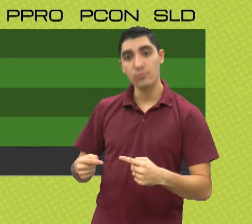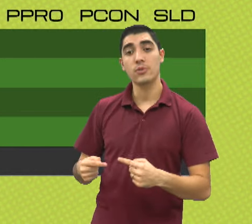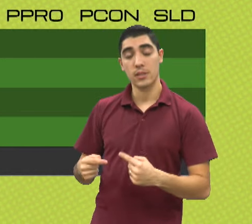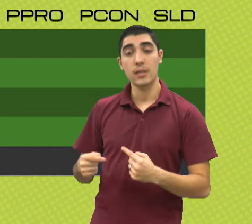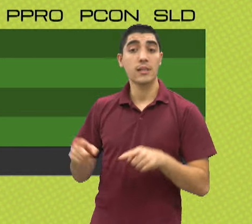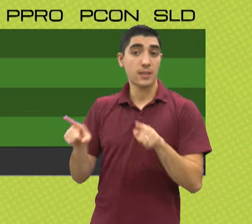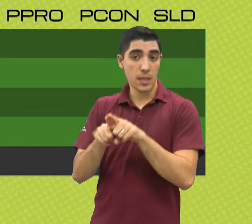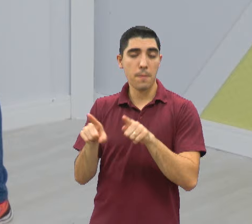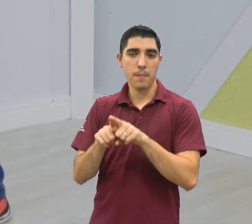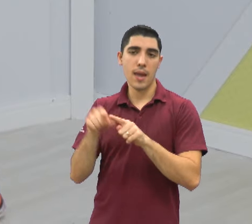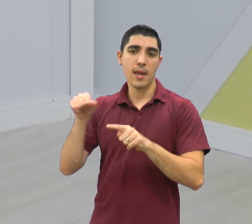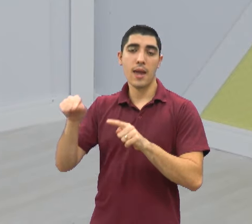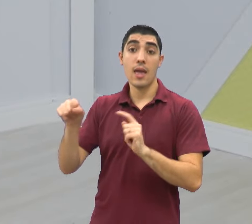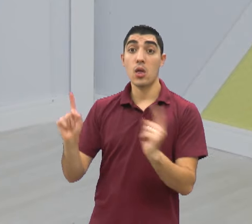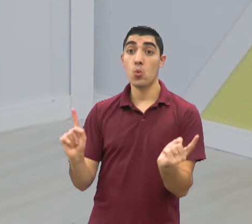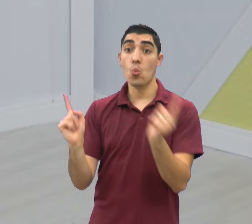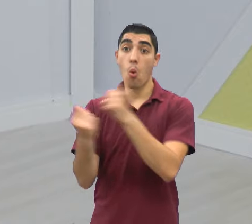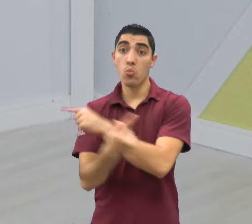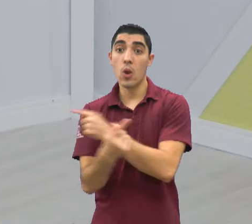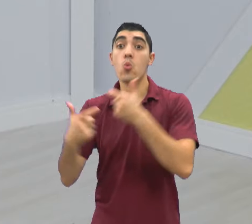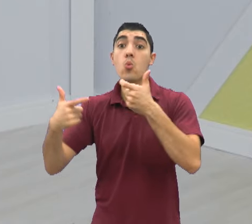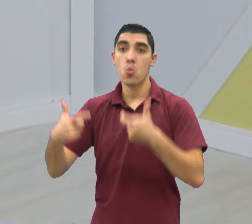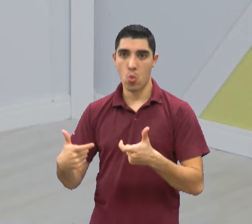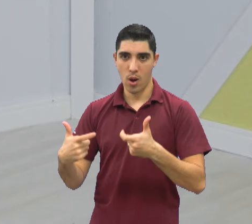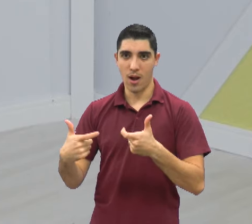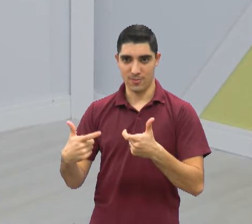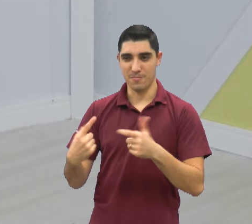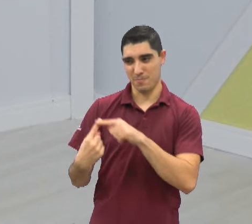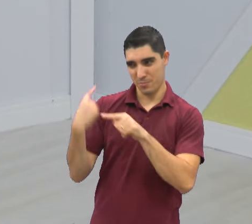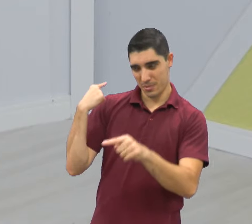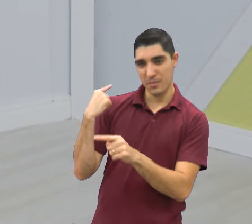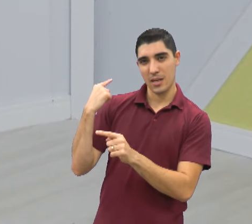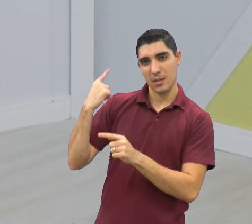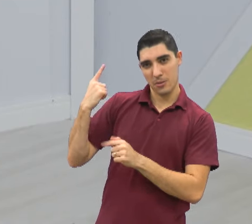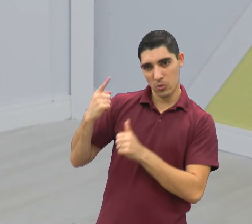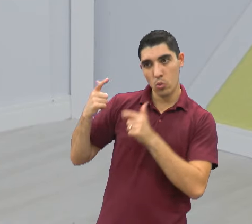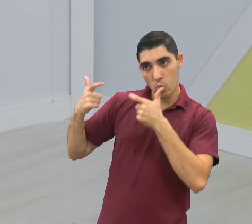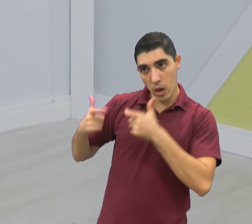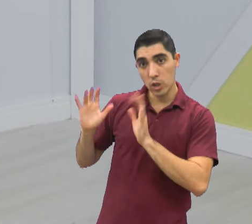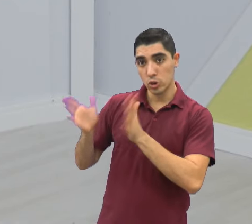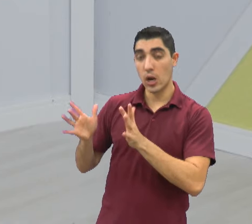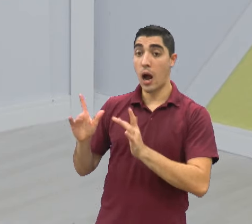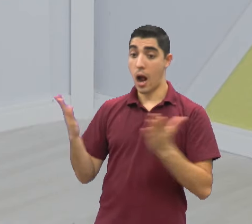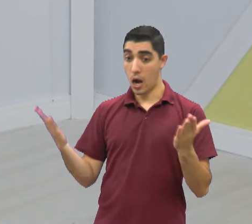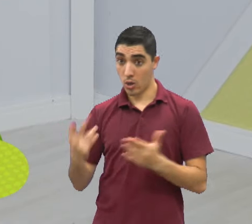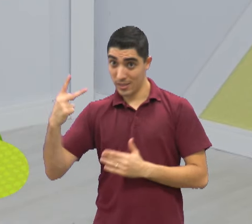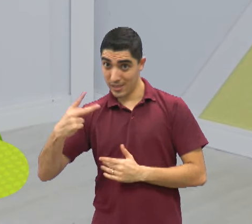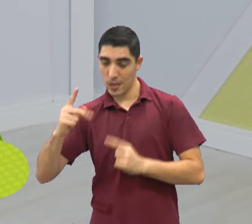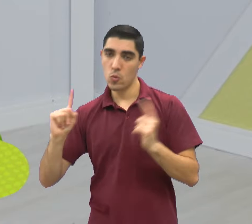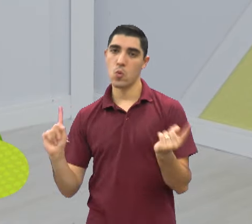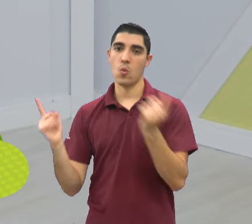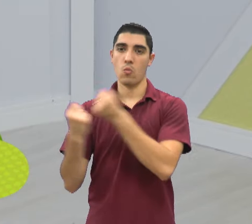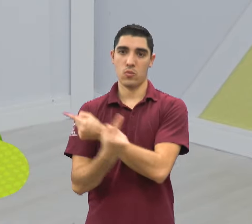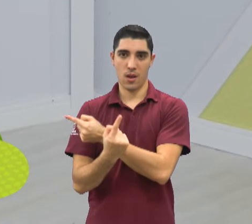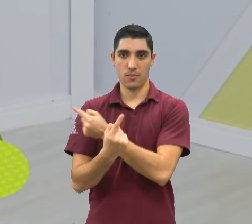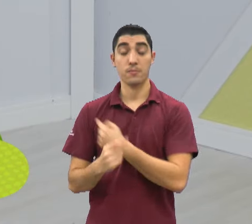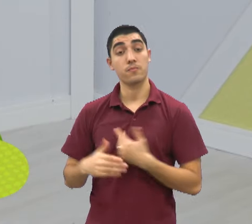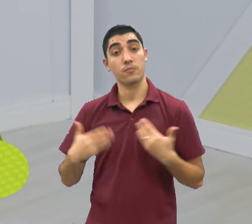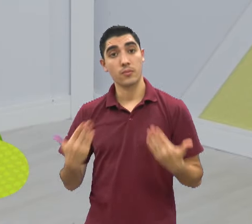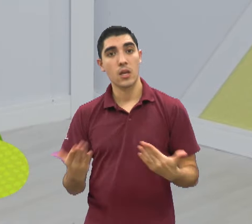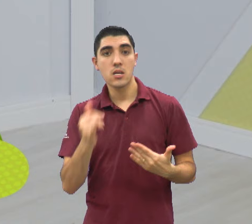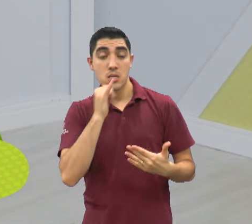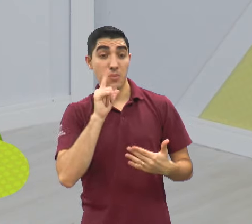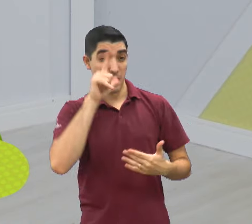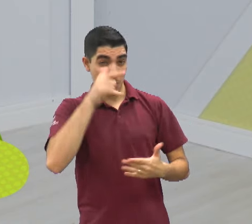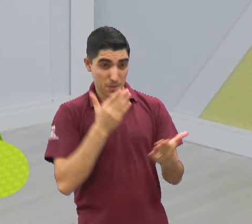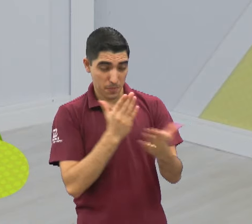à primeira fase. E aí você sabe, o primeiro aqui do grupo B vai enfrentar o 8º do grupo C. O